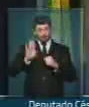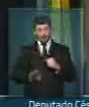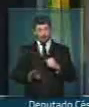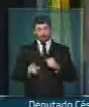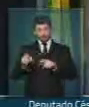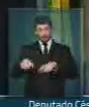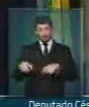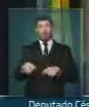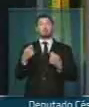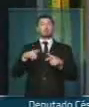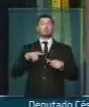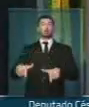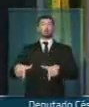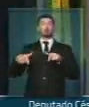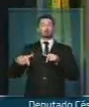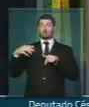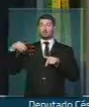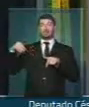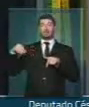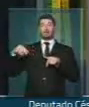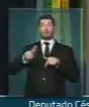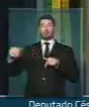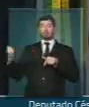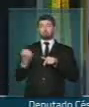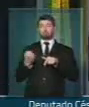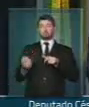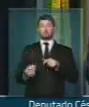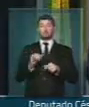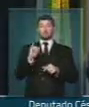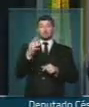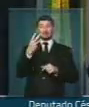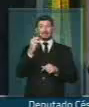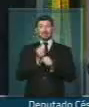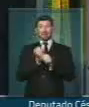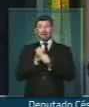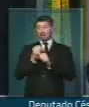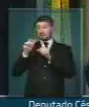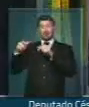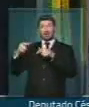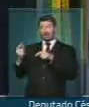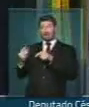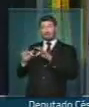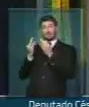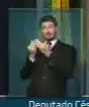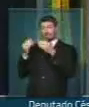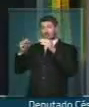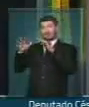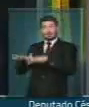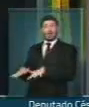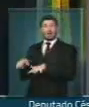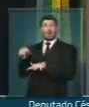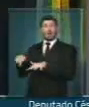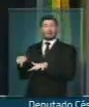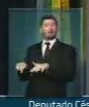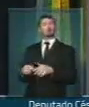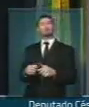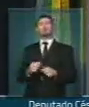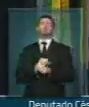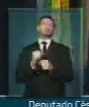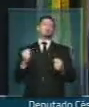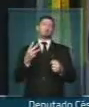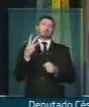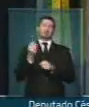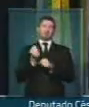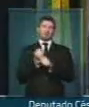preciso do título da sua terra. Se tem 30 anos que uma família tem a posse daquela terra, não é possível que em 30 anos